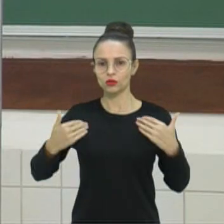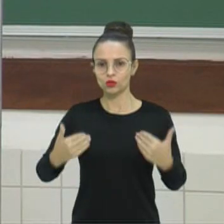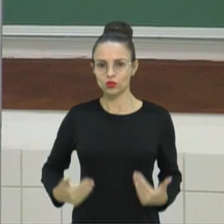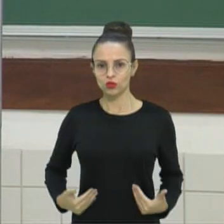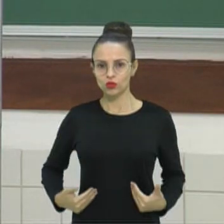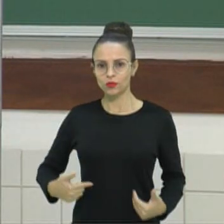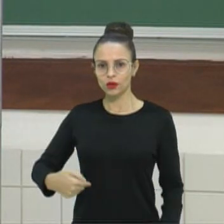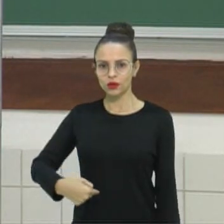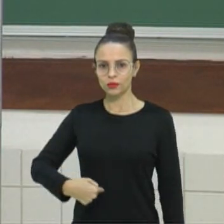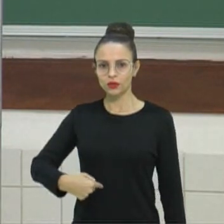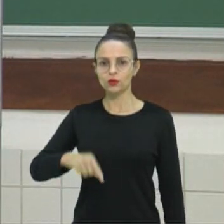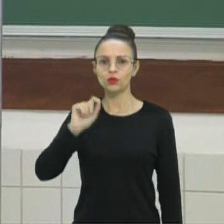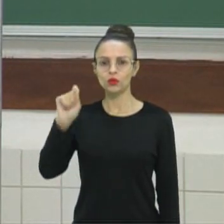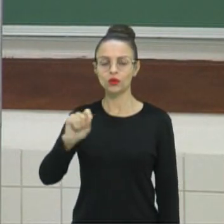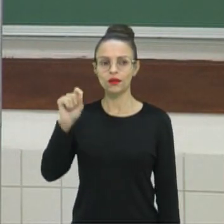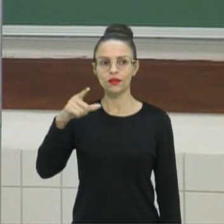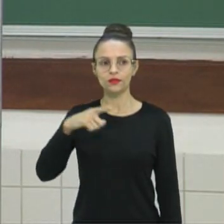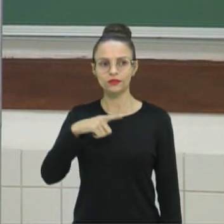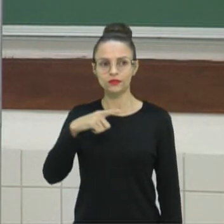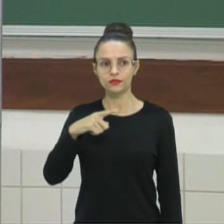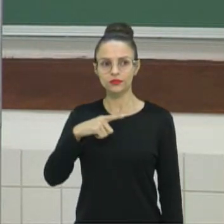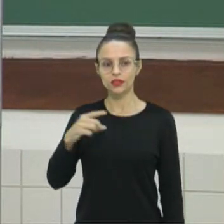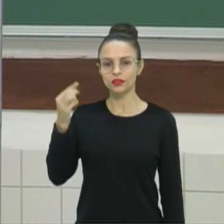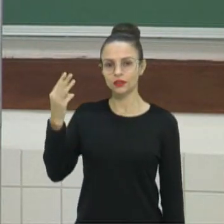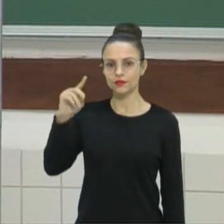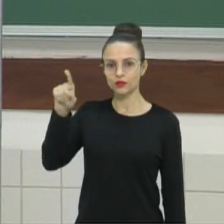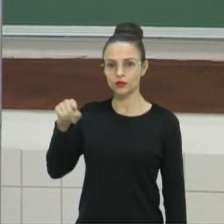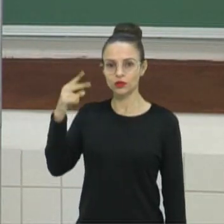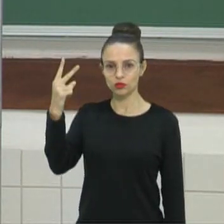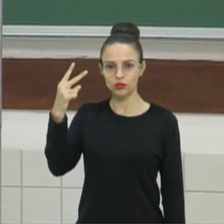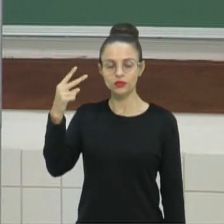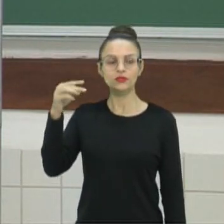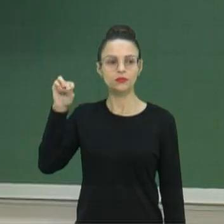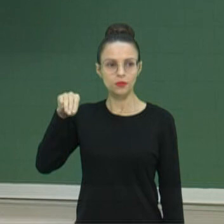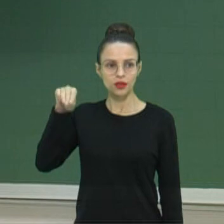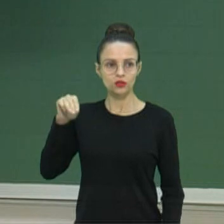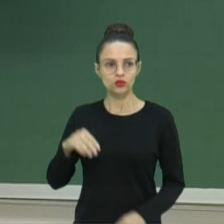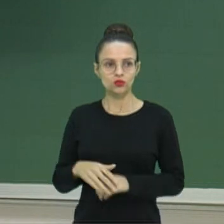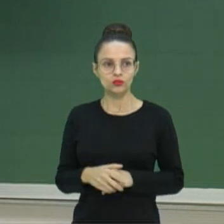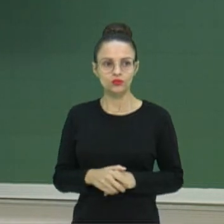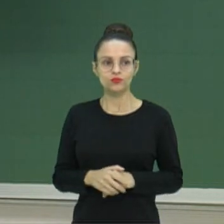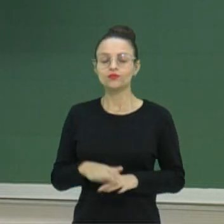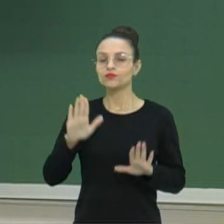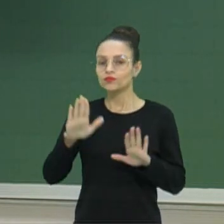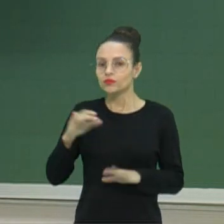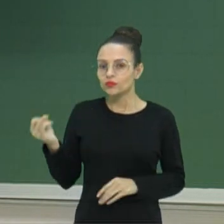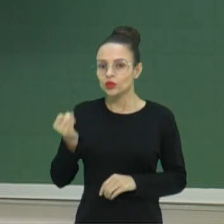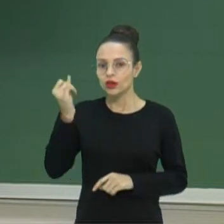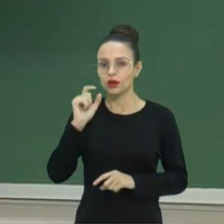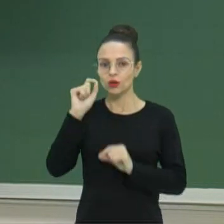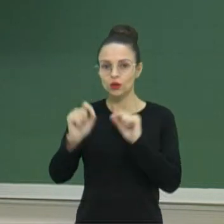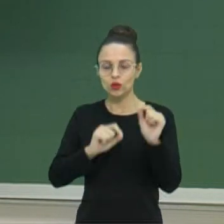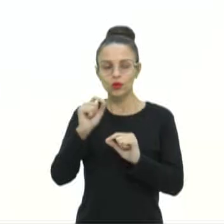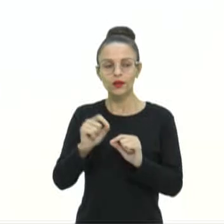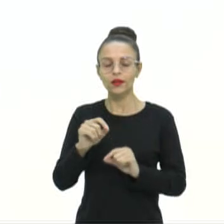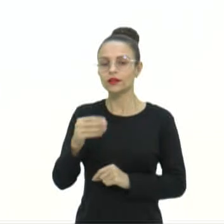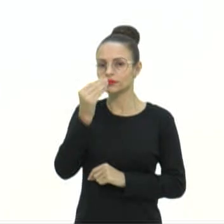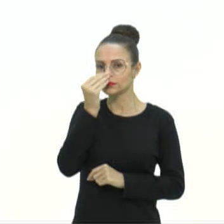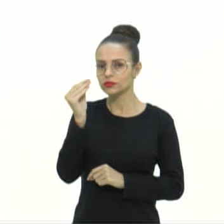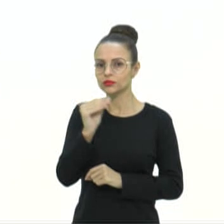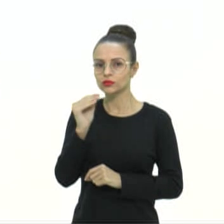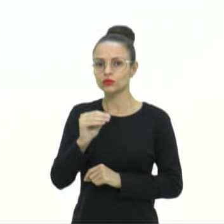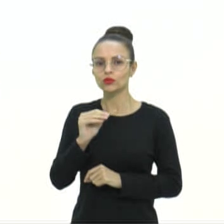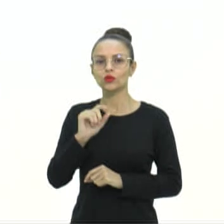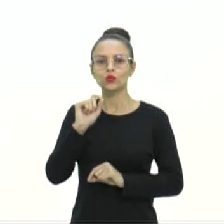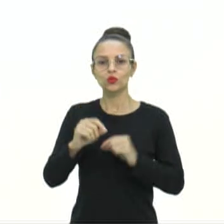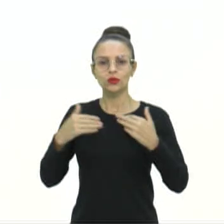né, a parte do umbigo, ela se encontra a 3,2 metros aqui. Uma consideração importante: desconsidere os efeitos do